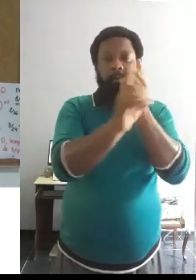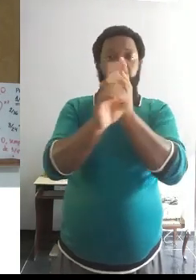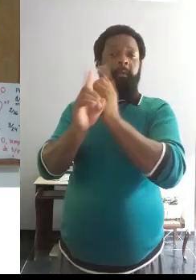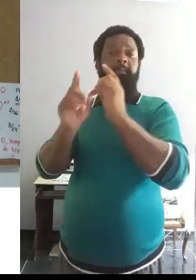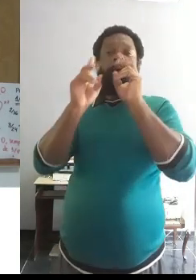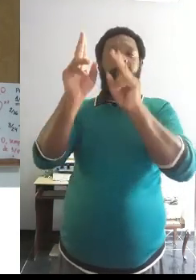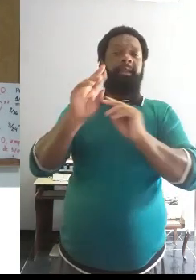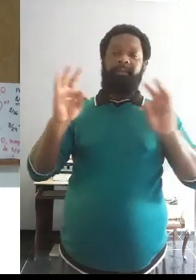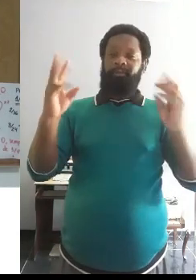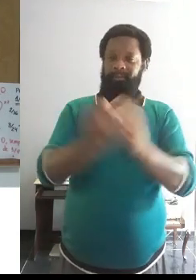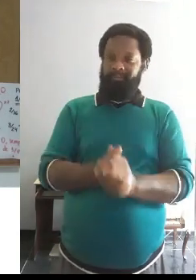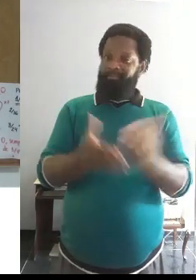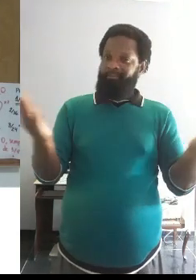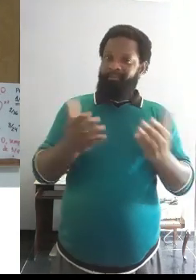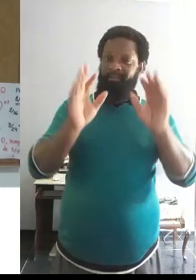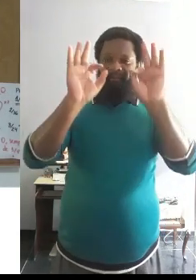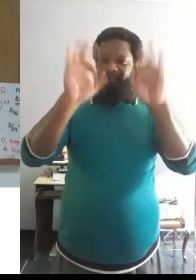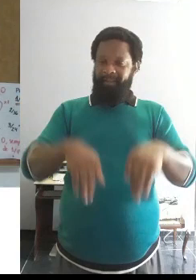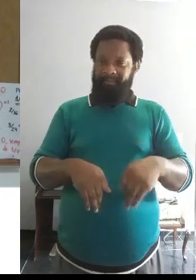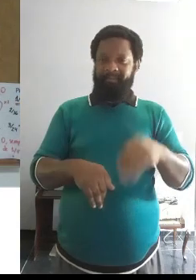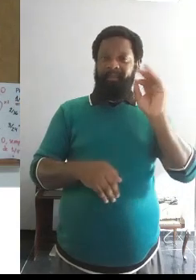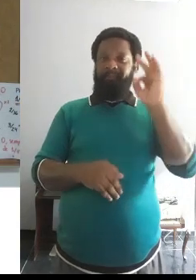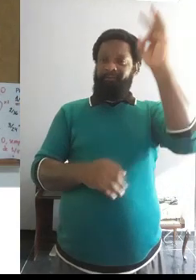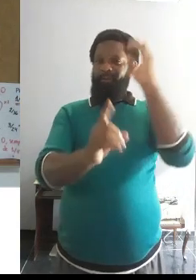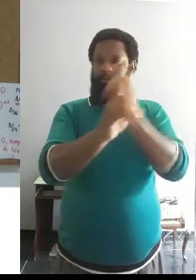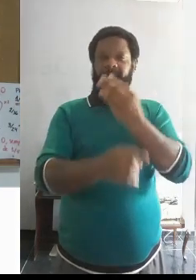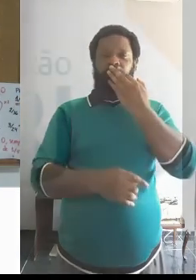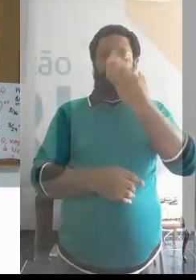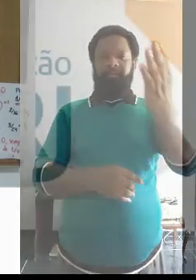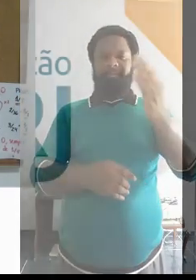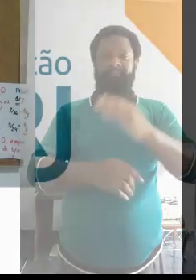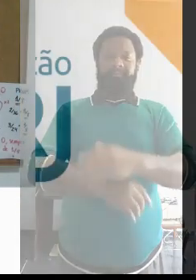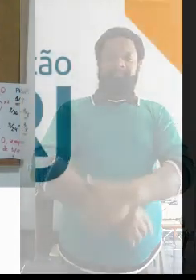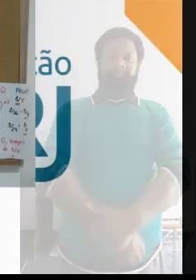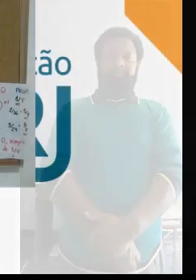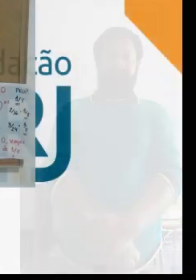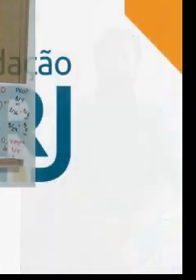Tudo bem, pessoal? Por hoje é só. Até a próxima. Beijo!